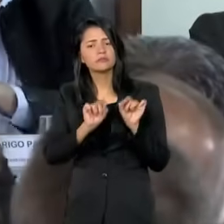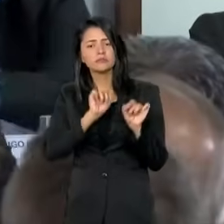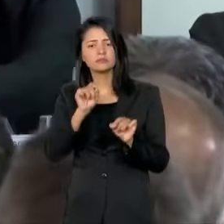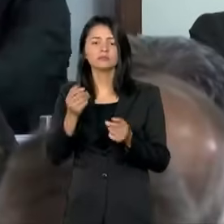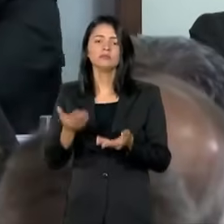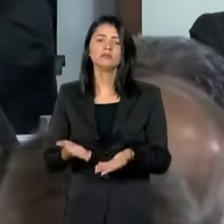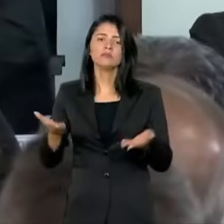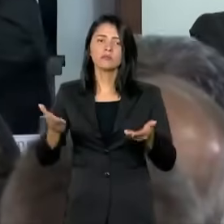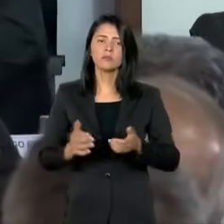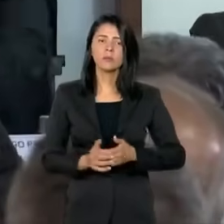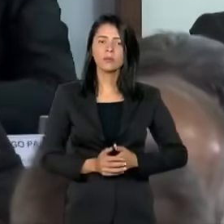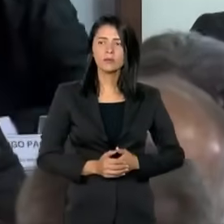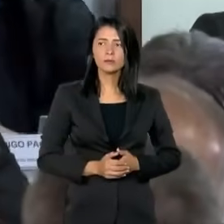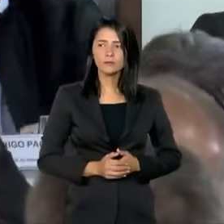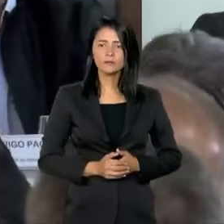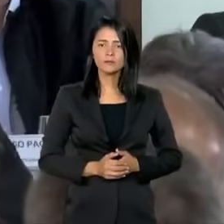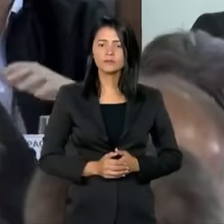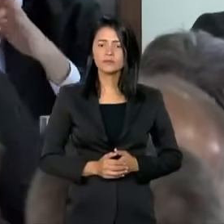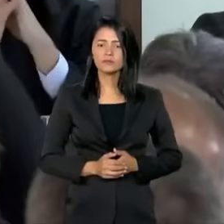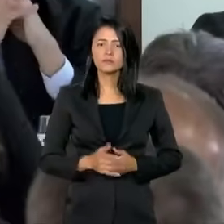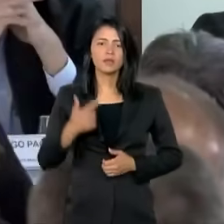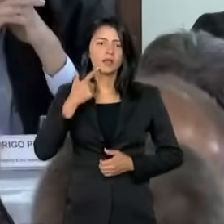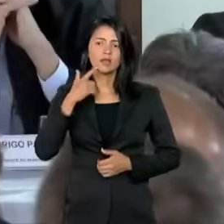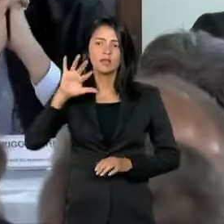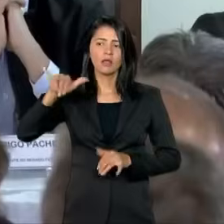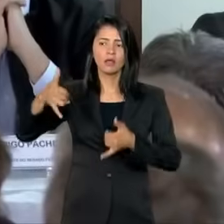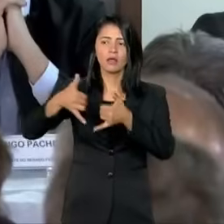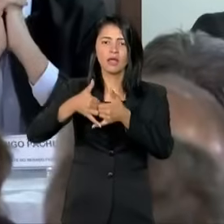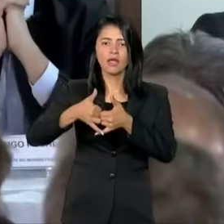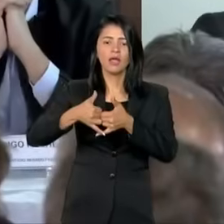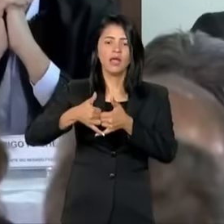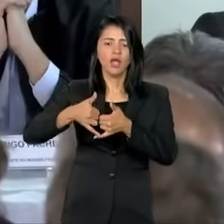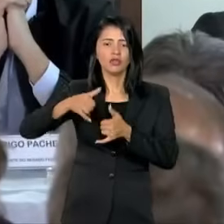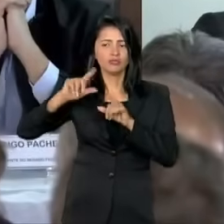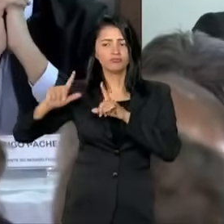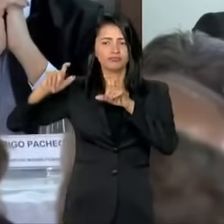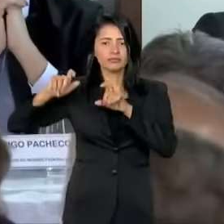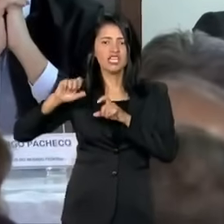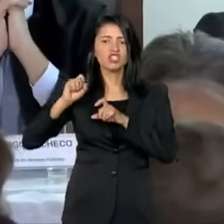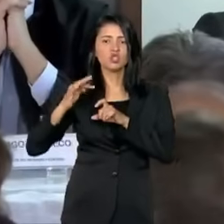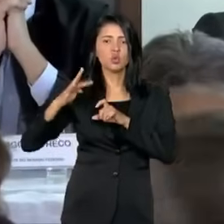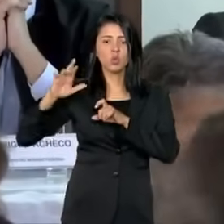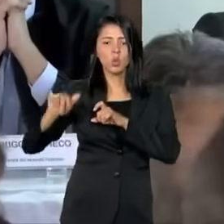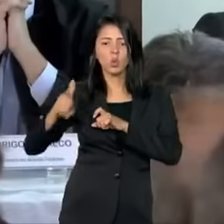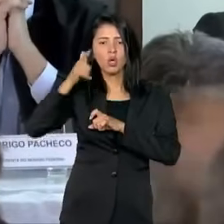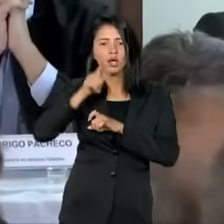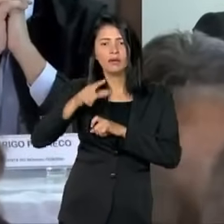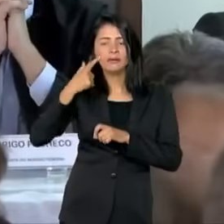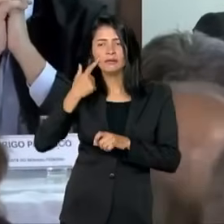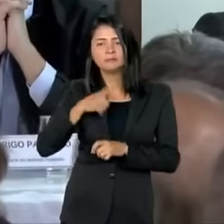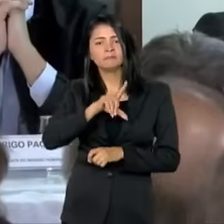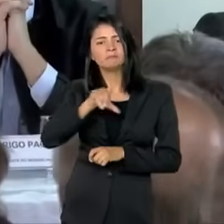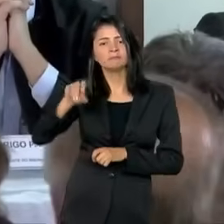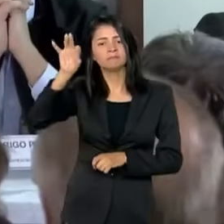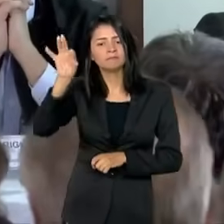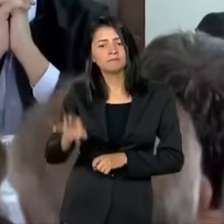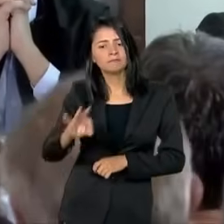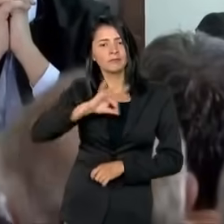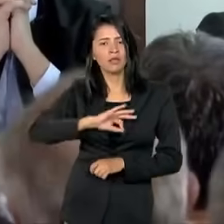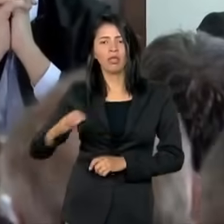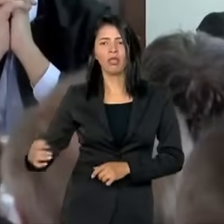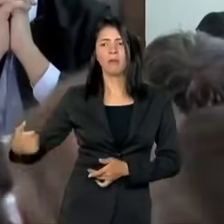uma... Se eu não pego o telefone do Stuka, eu vou contar uma coisa para você. Eu serei multado em 100% do meu